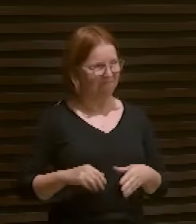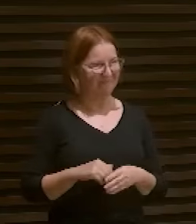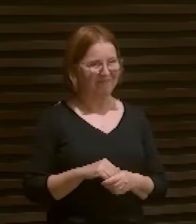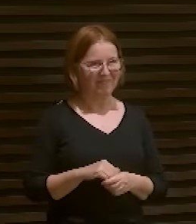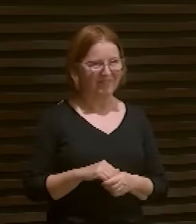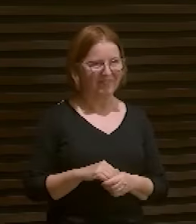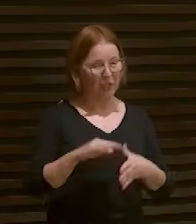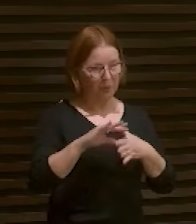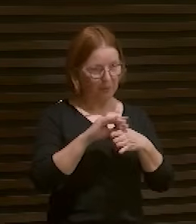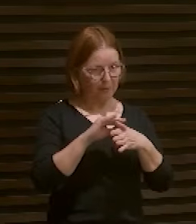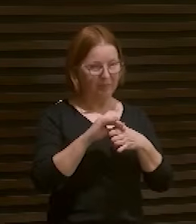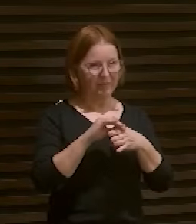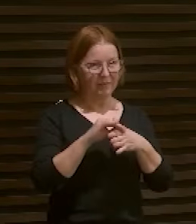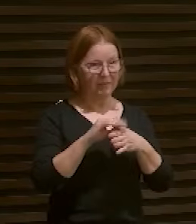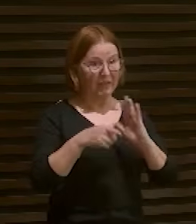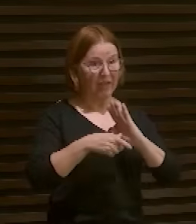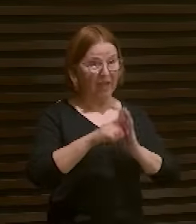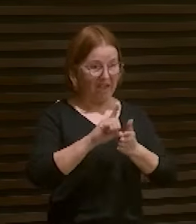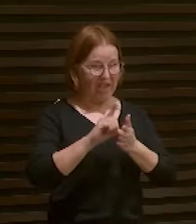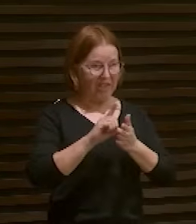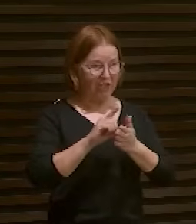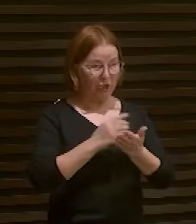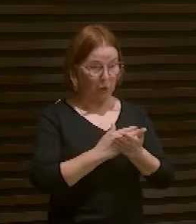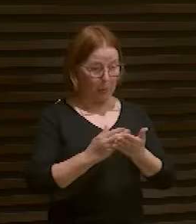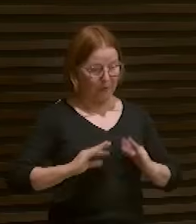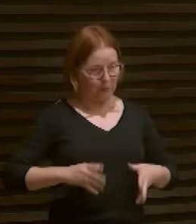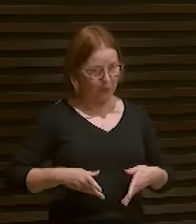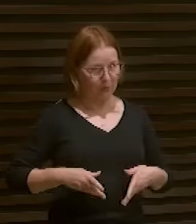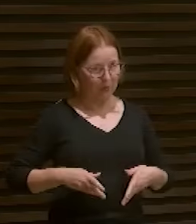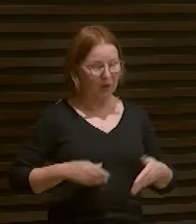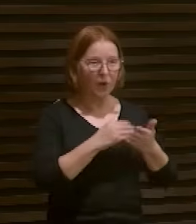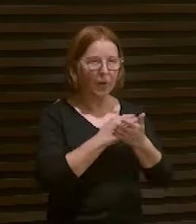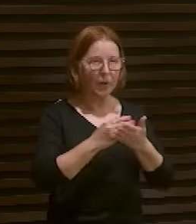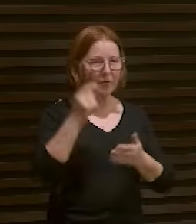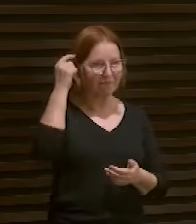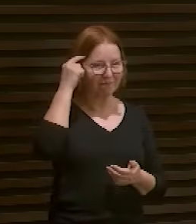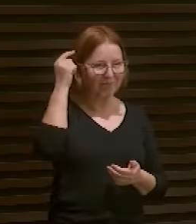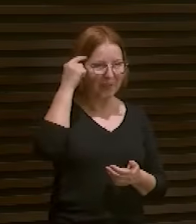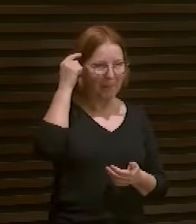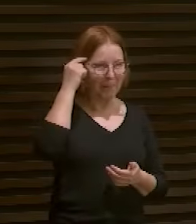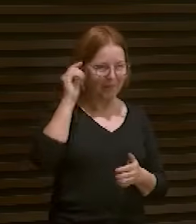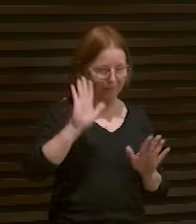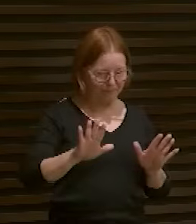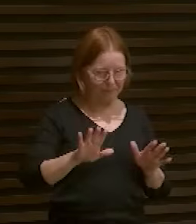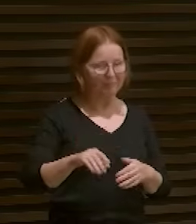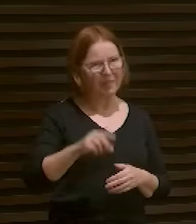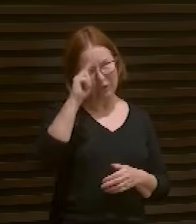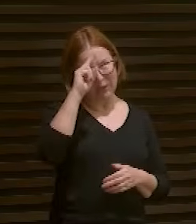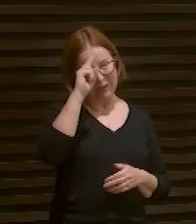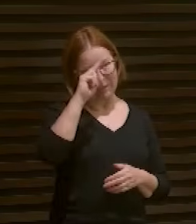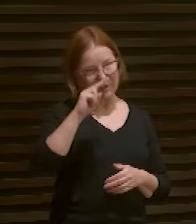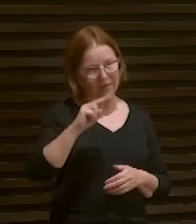É uma doença que, antes dela se instalar no meu corpo, ela começou na minha mente. Deixa eu lembrar os irmãos de um